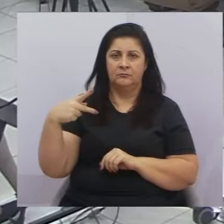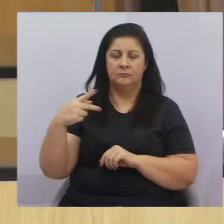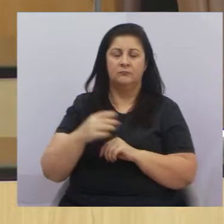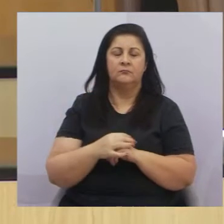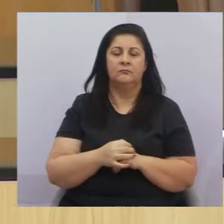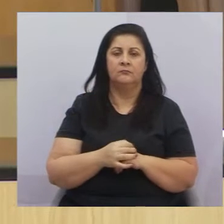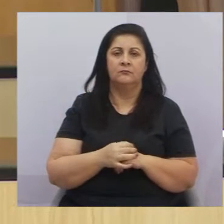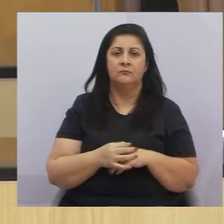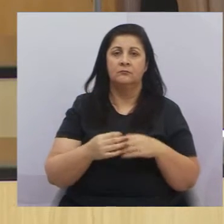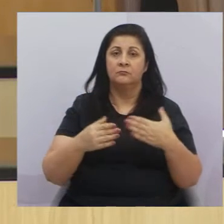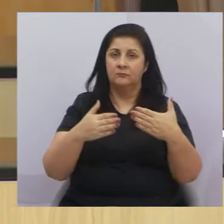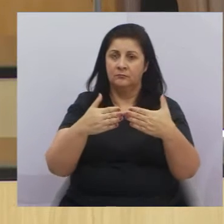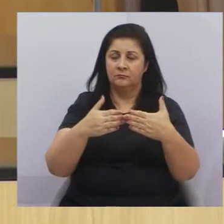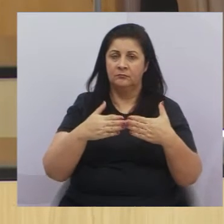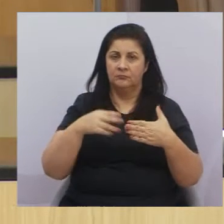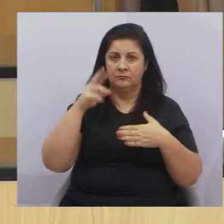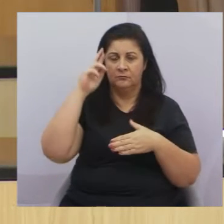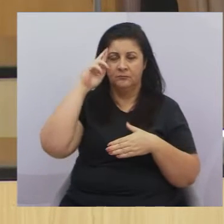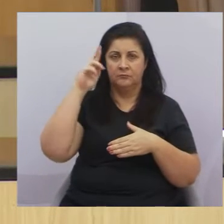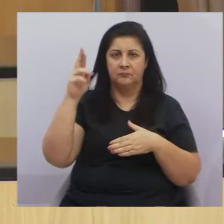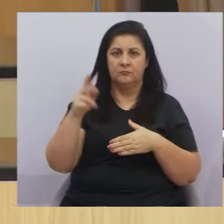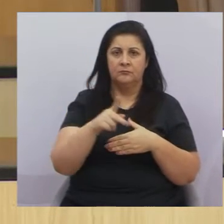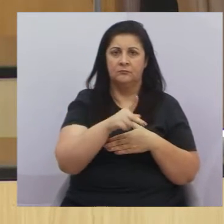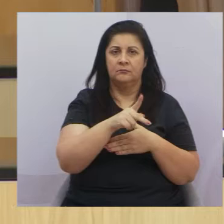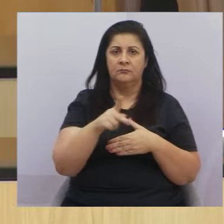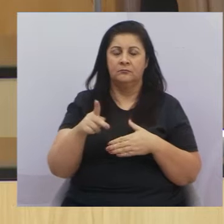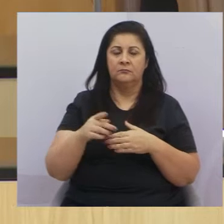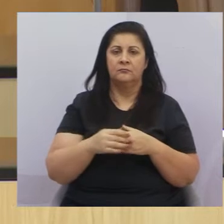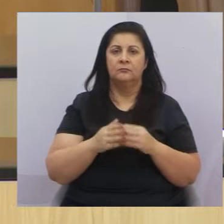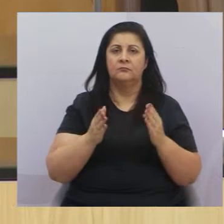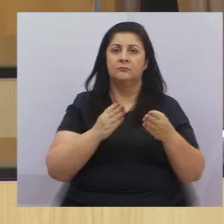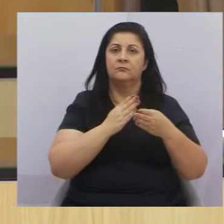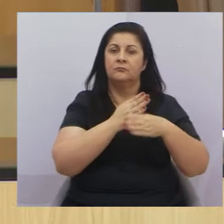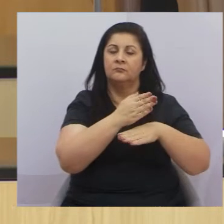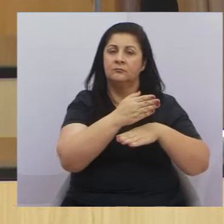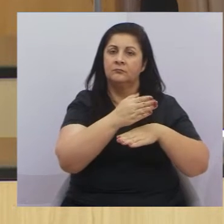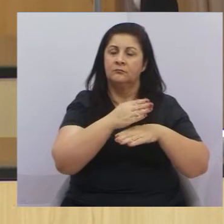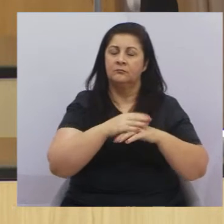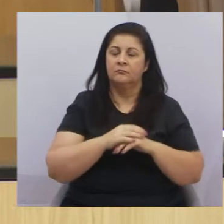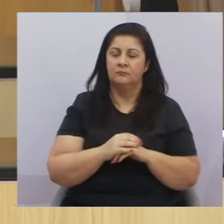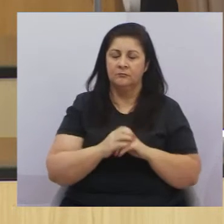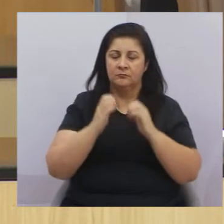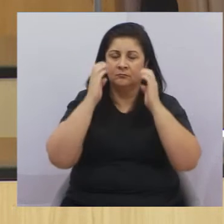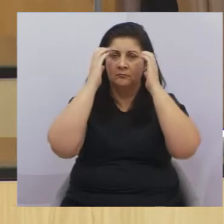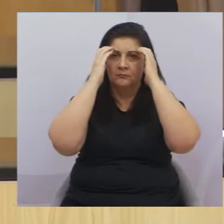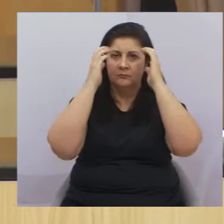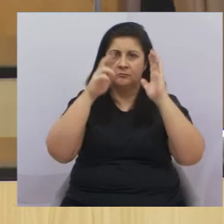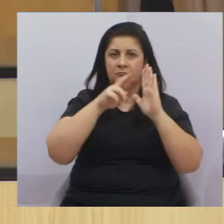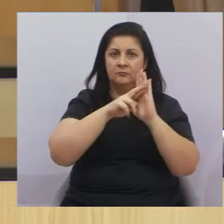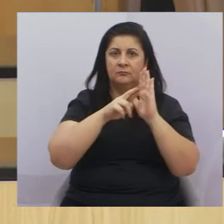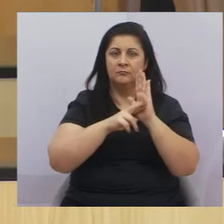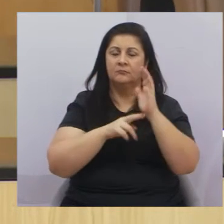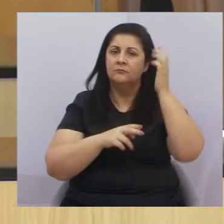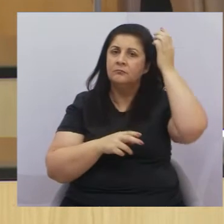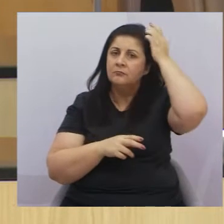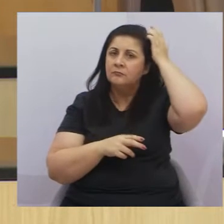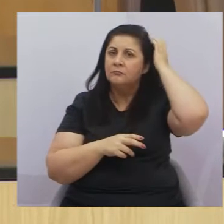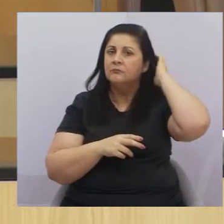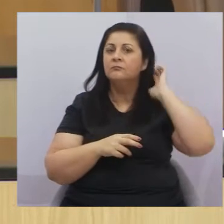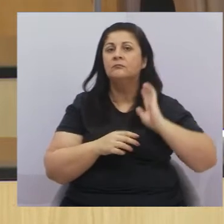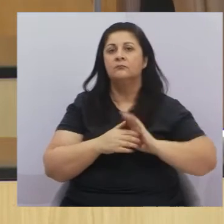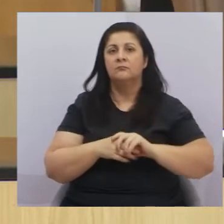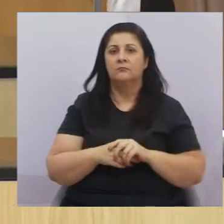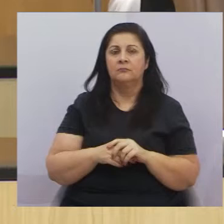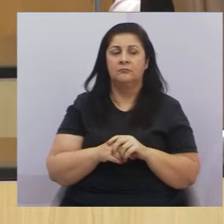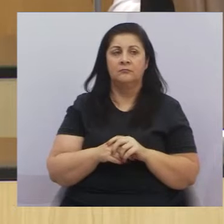352. Requeremos a excelentíssimo senhor presidente dessa casa, ouvido e aprovado pela Igreja Plenária, cumprir as formalidades regimentais, seja